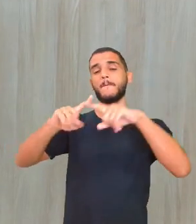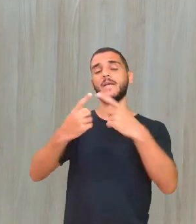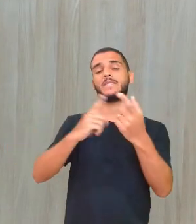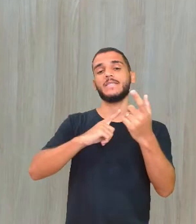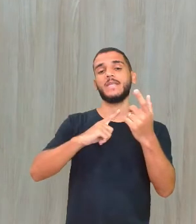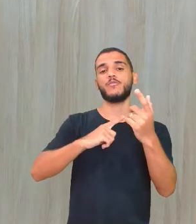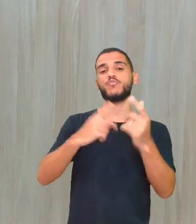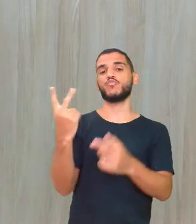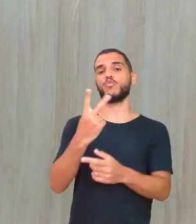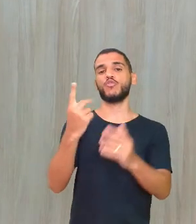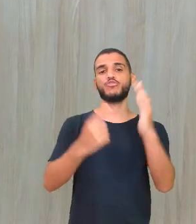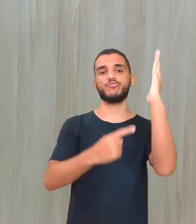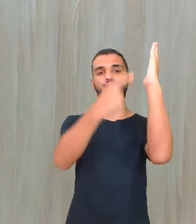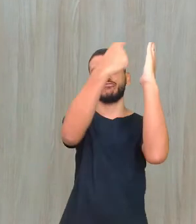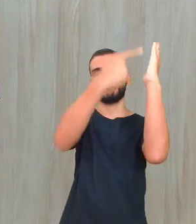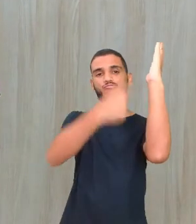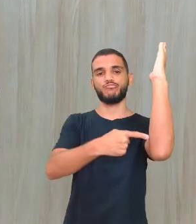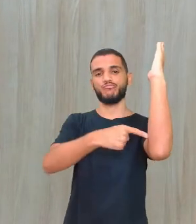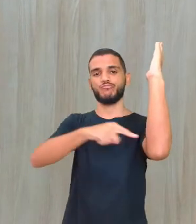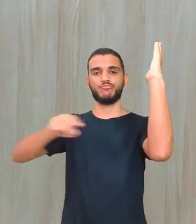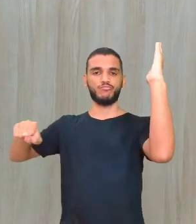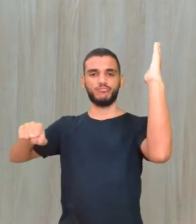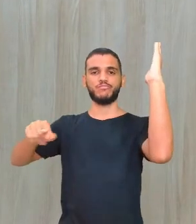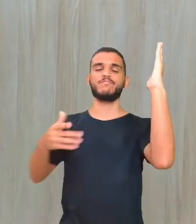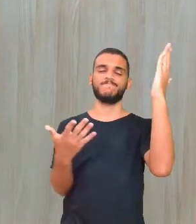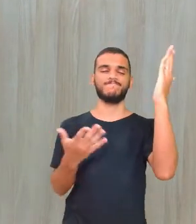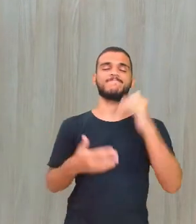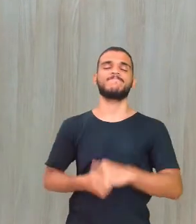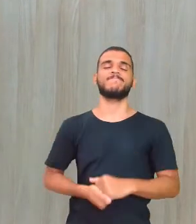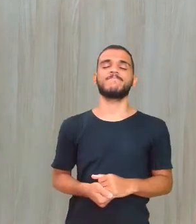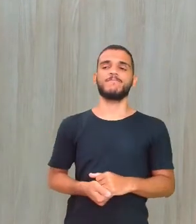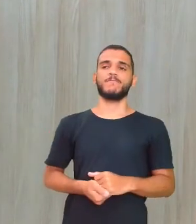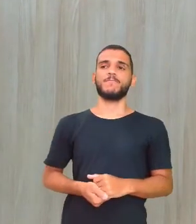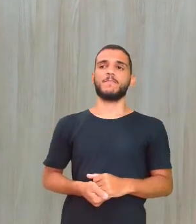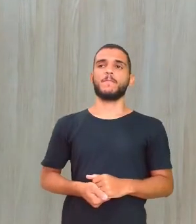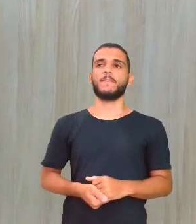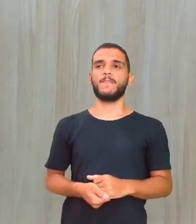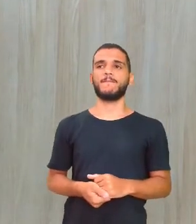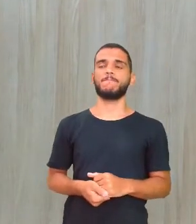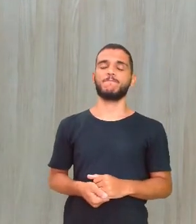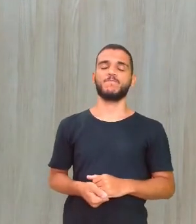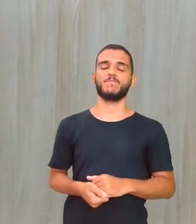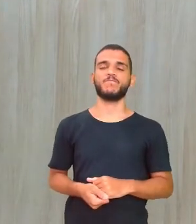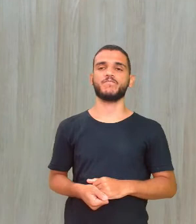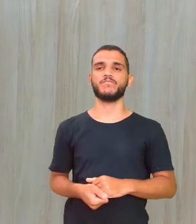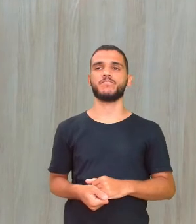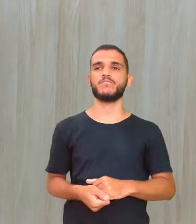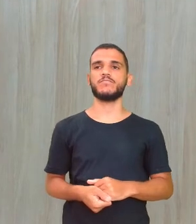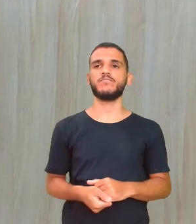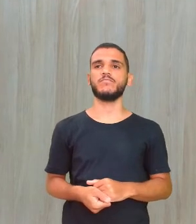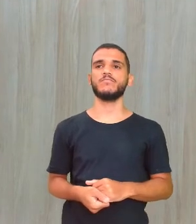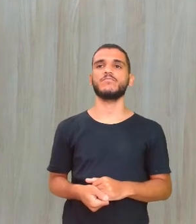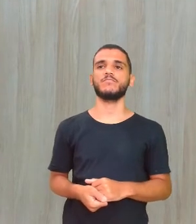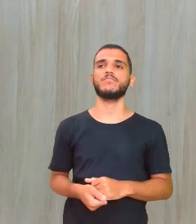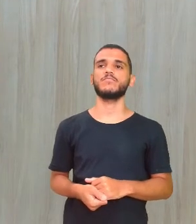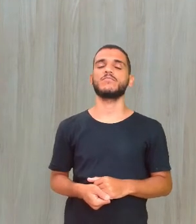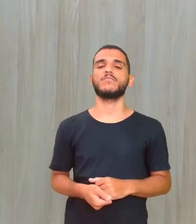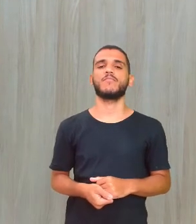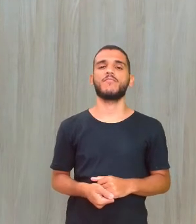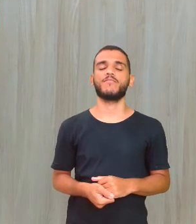dimensões, a gente precisa pensar na horizontal e na vertical. Então, este ponto aqui é o 3 e menos